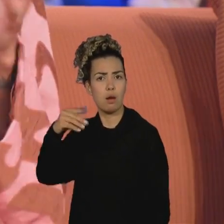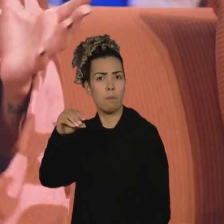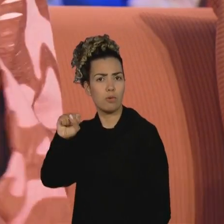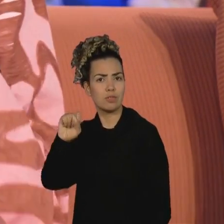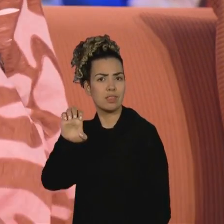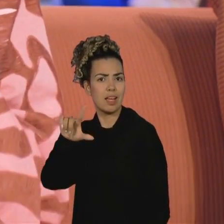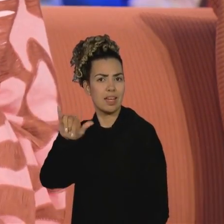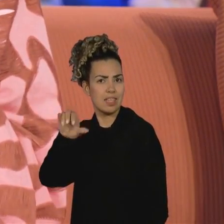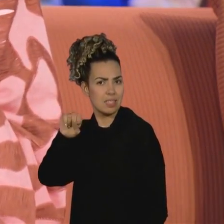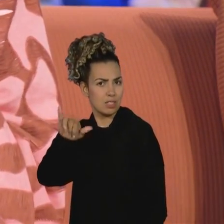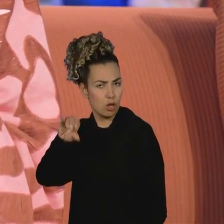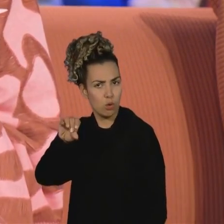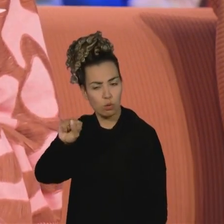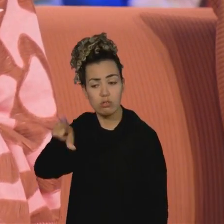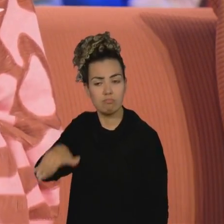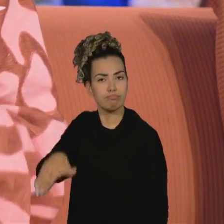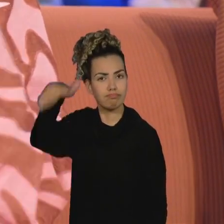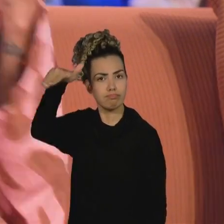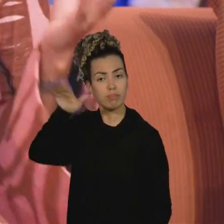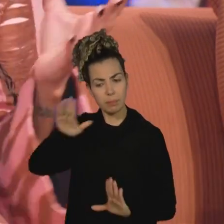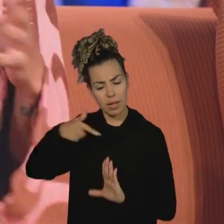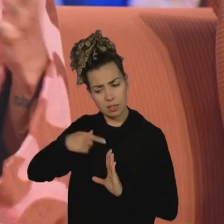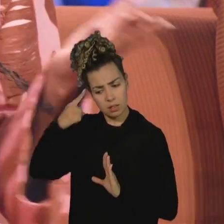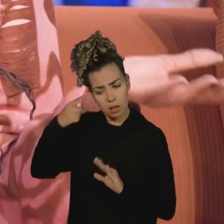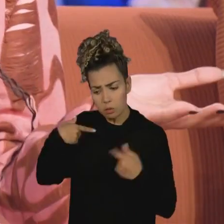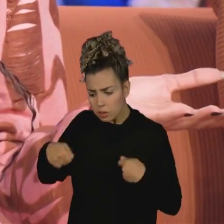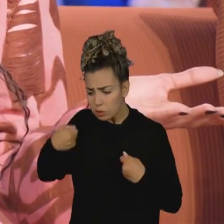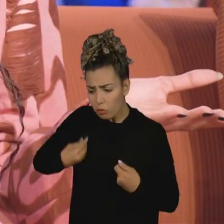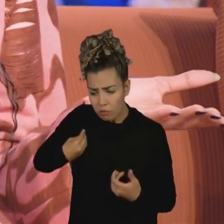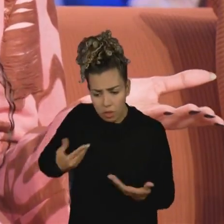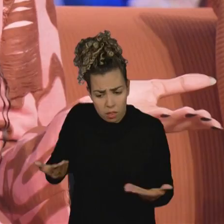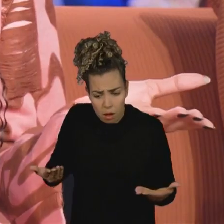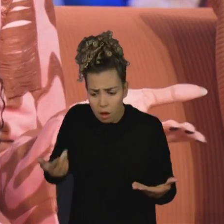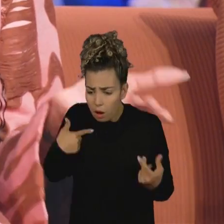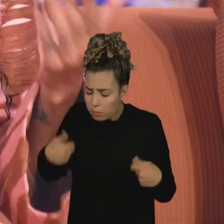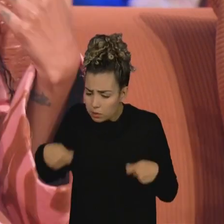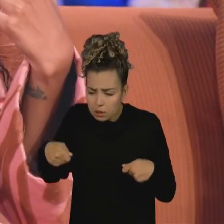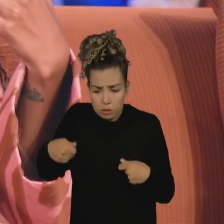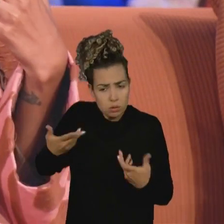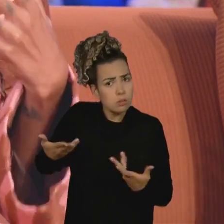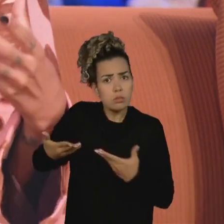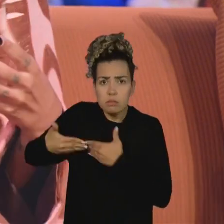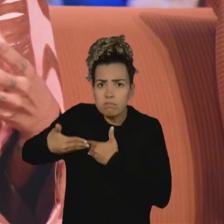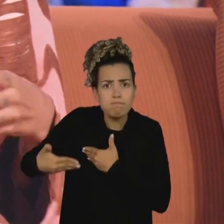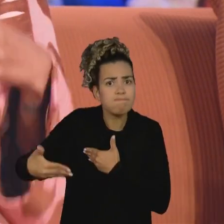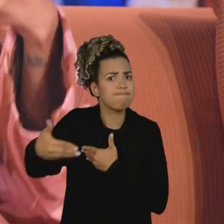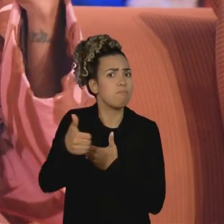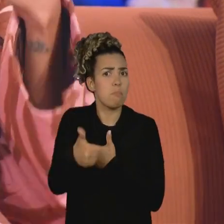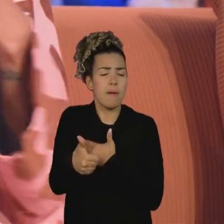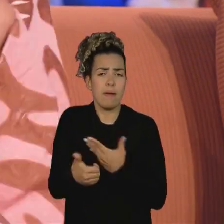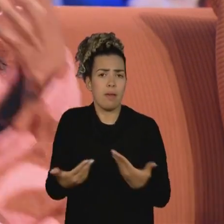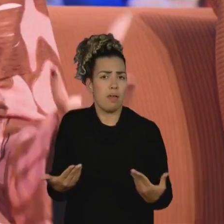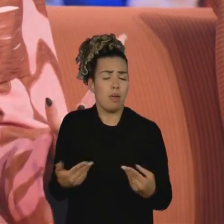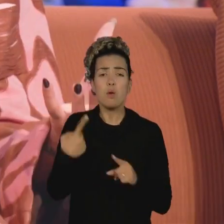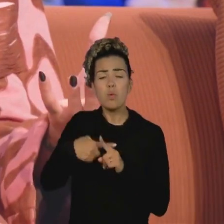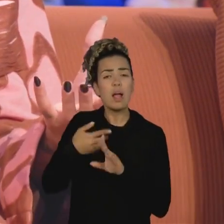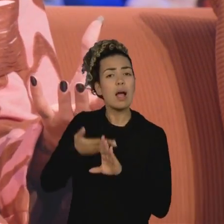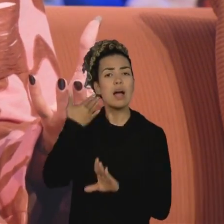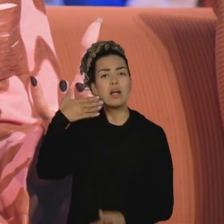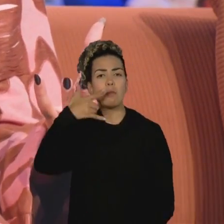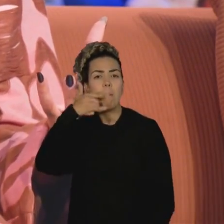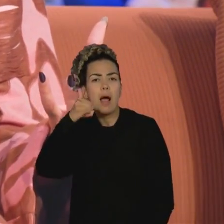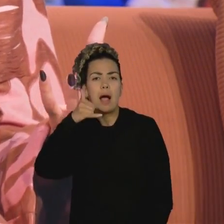muito... Eu preciso sobreviver. Eu vi meus pais sobrevivendo. Eu falei isso recentemente numa entrevista, que eu estava falando sobre... meus pais não me